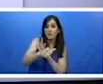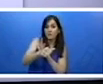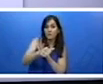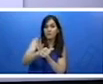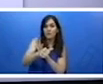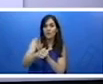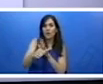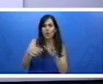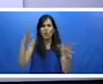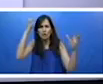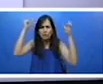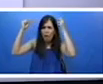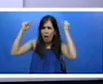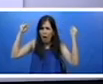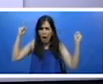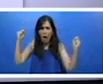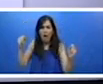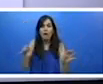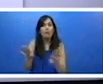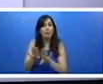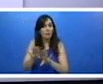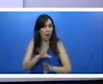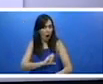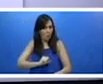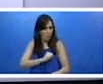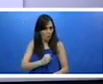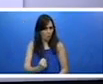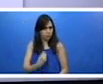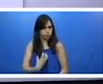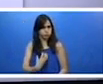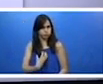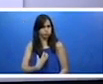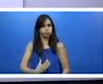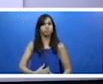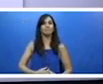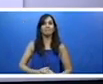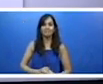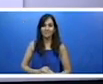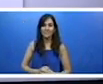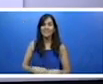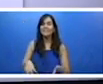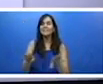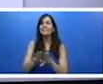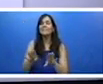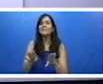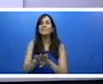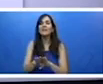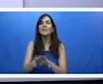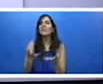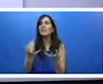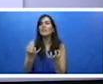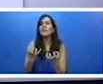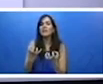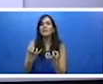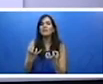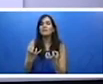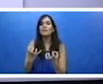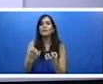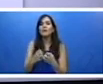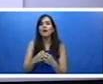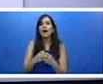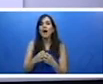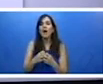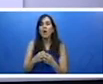situações limite, o amor como tormento. E, claro, pela tentativa de desvendar a